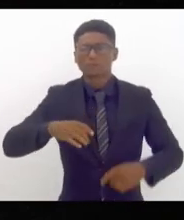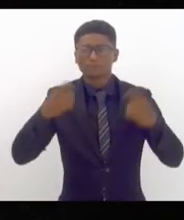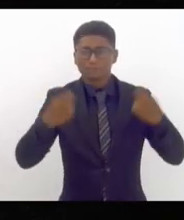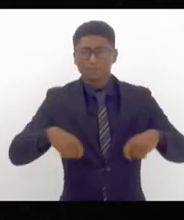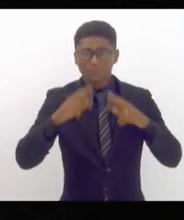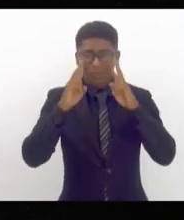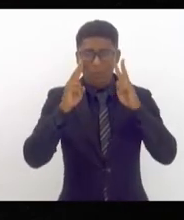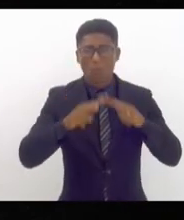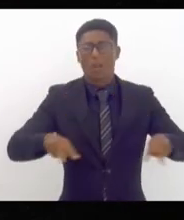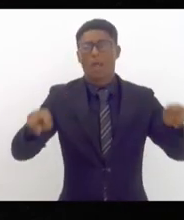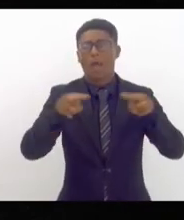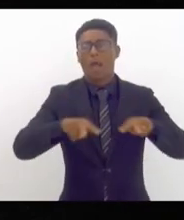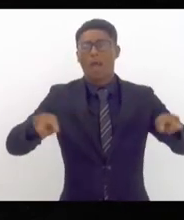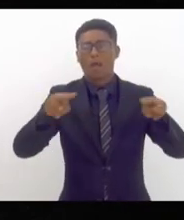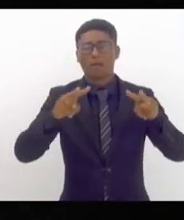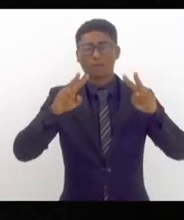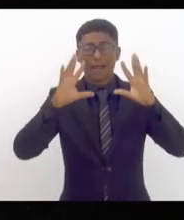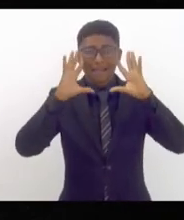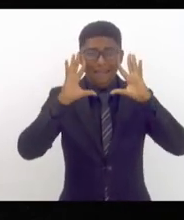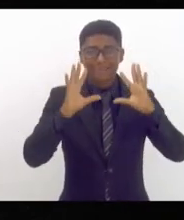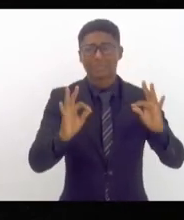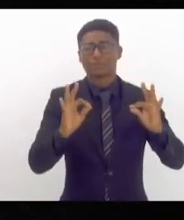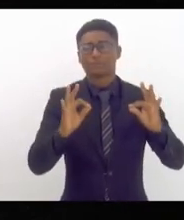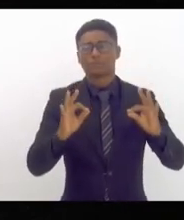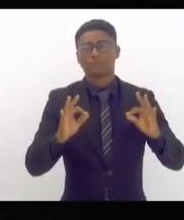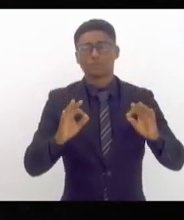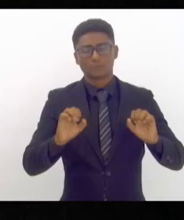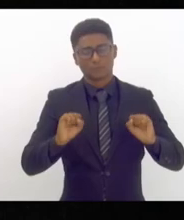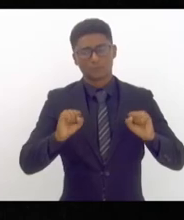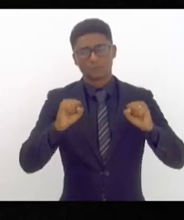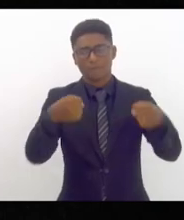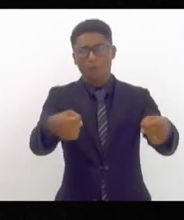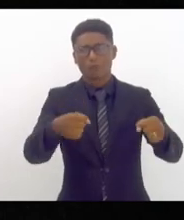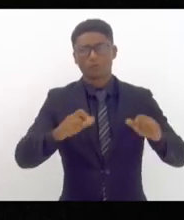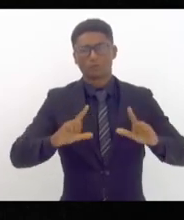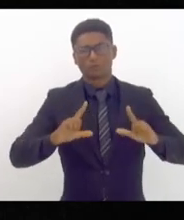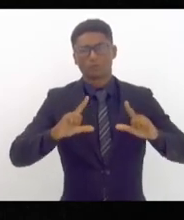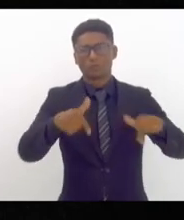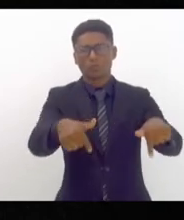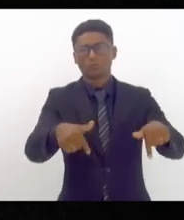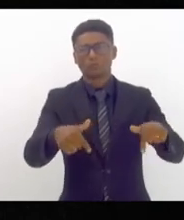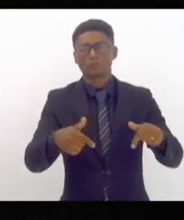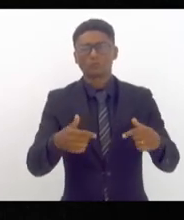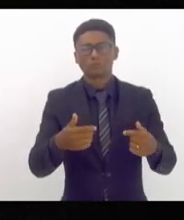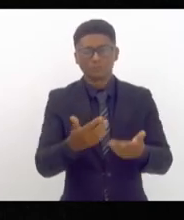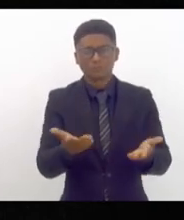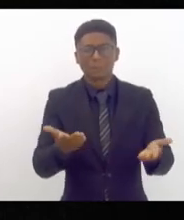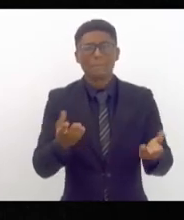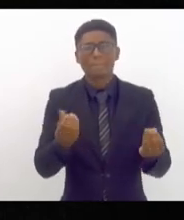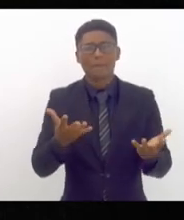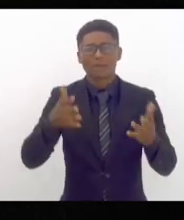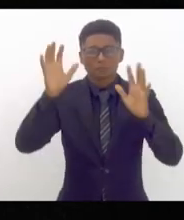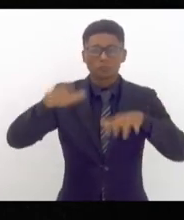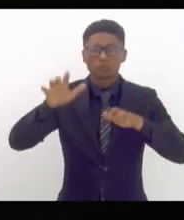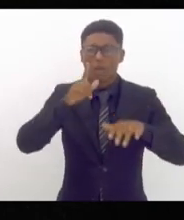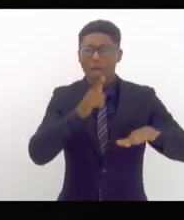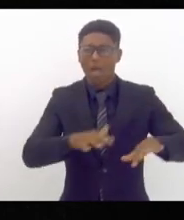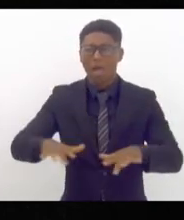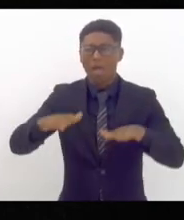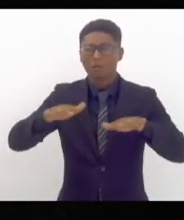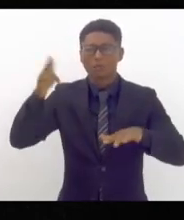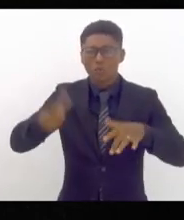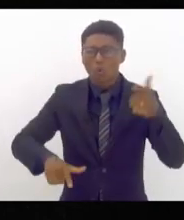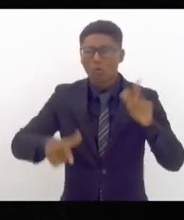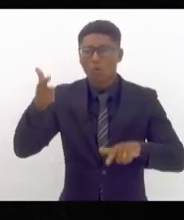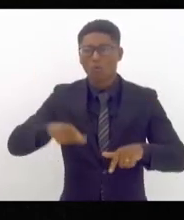olhar atento, buscando iniciativas definitivas que acabem com a repetição desse horror. E,